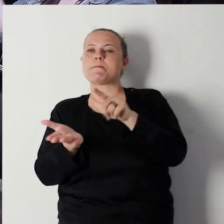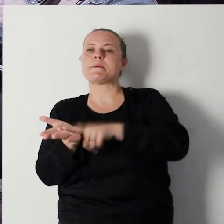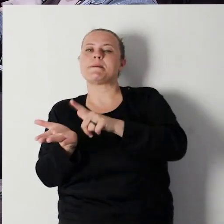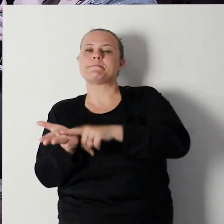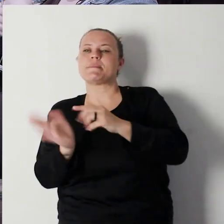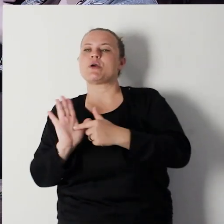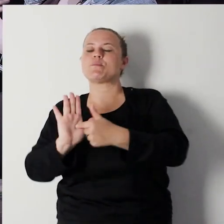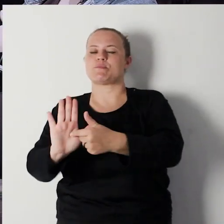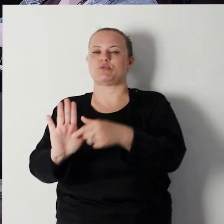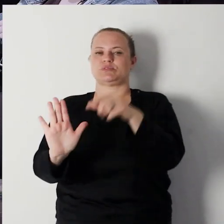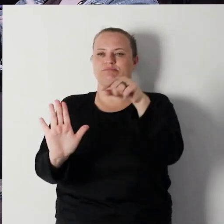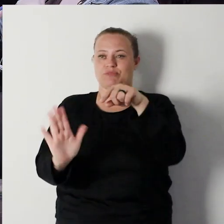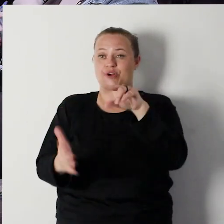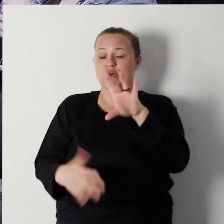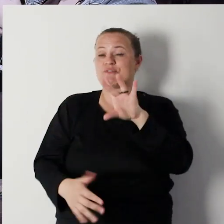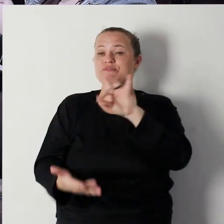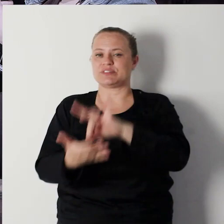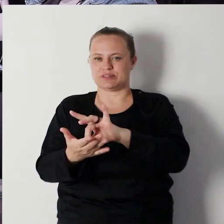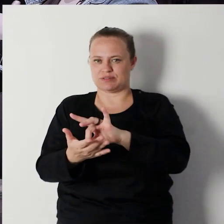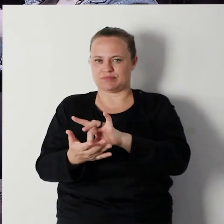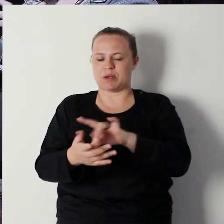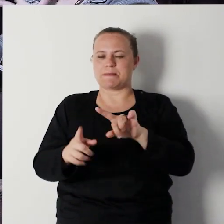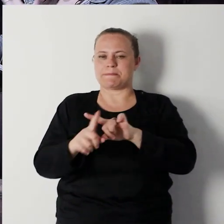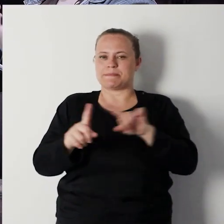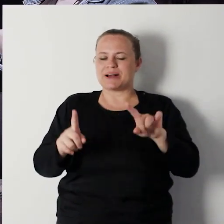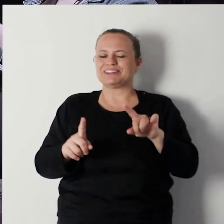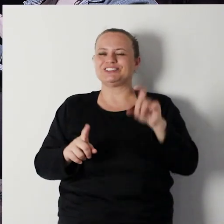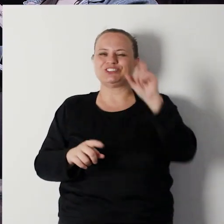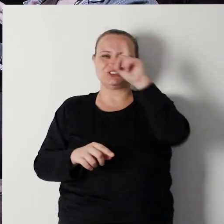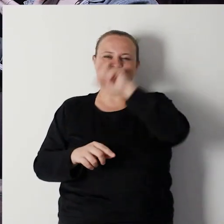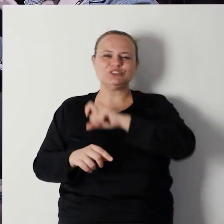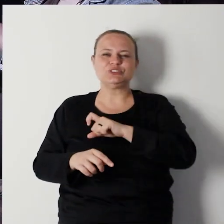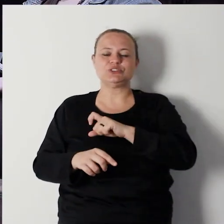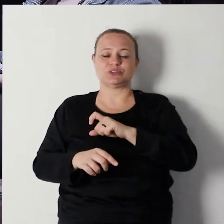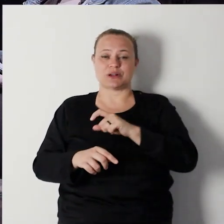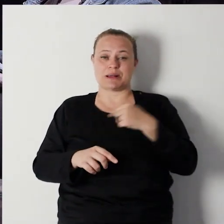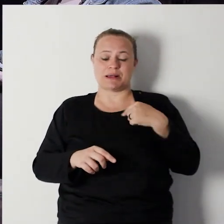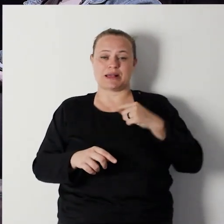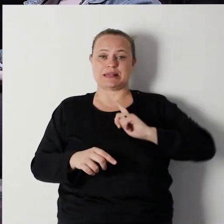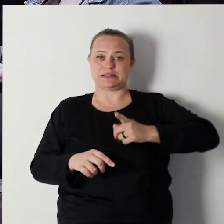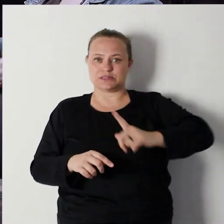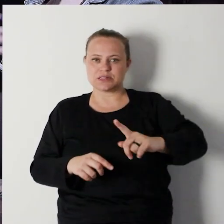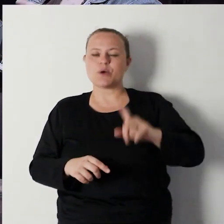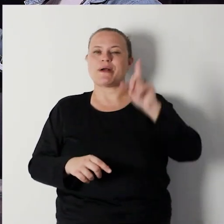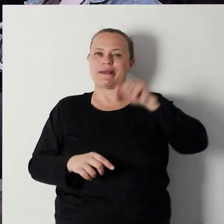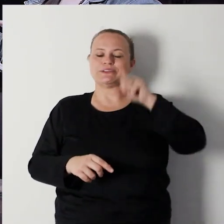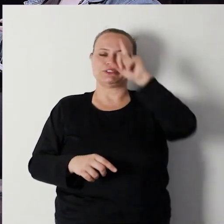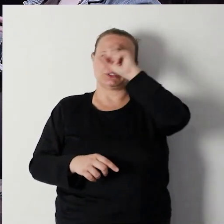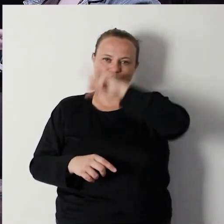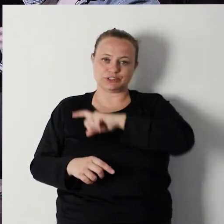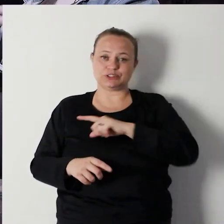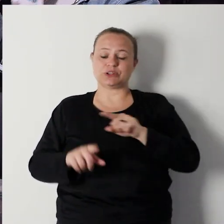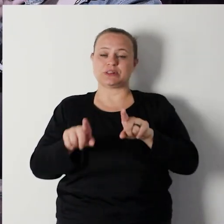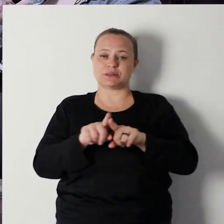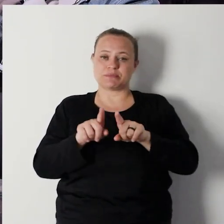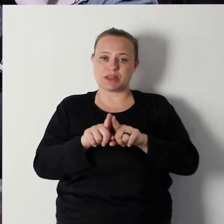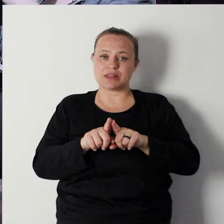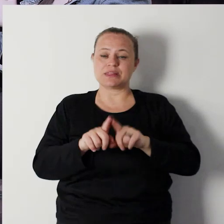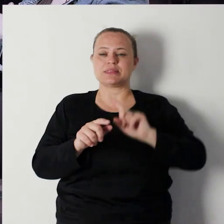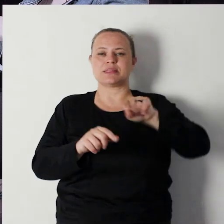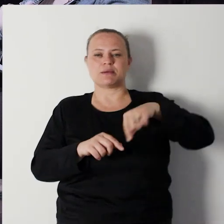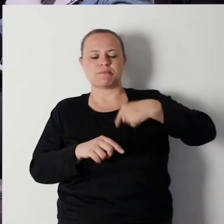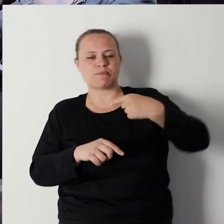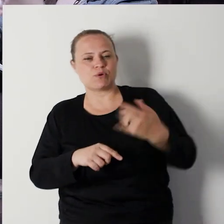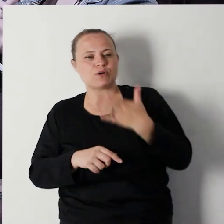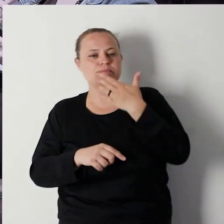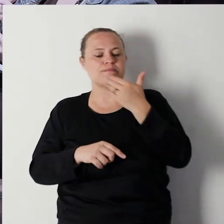fisicamente, o que acaba sendo mais caro, gera mais poluição. Para gestar esses dados e salvaguardar esses dados é muito mais complicado, tanto para a gestão,